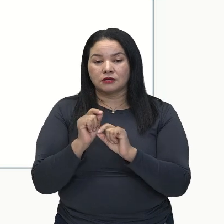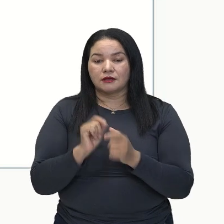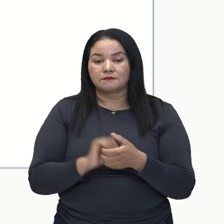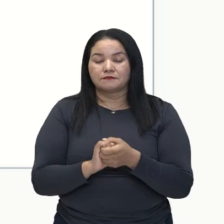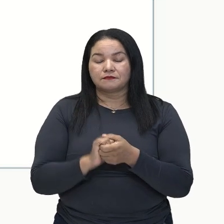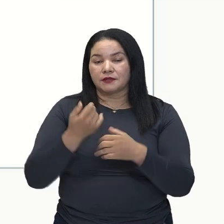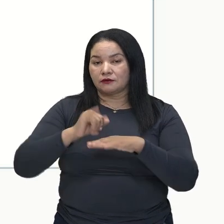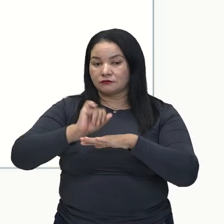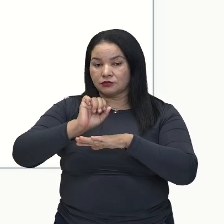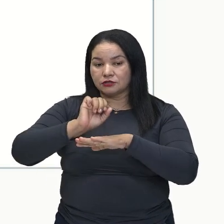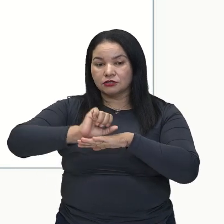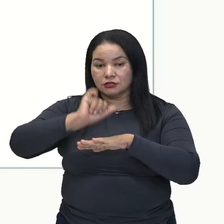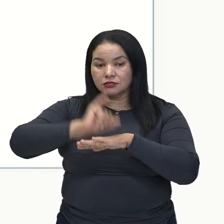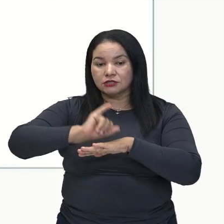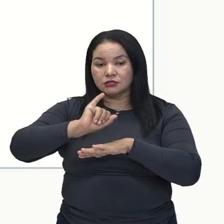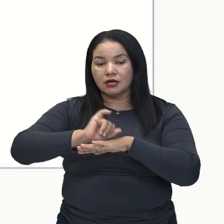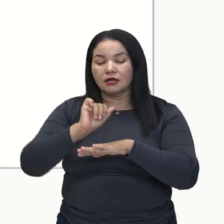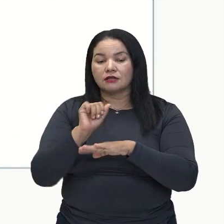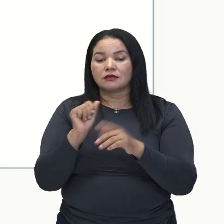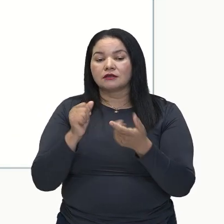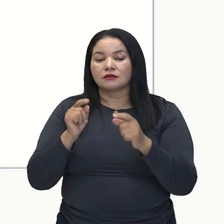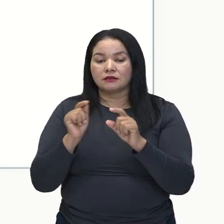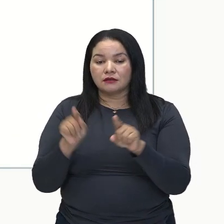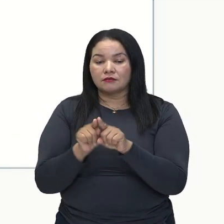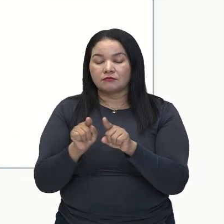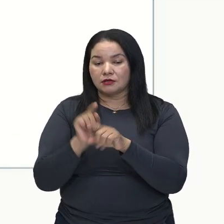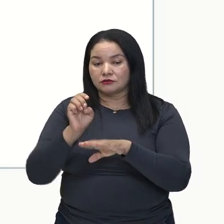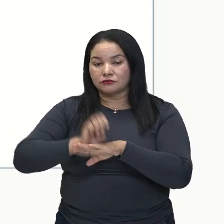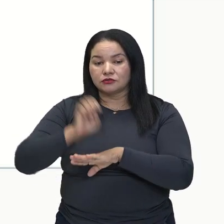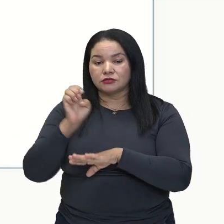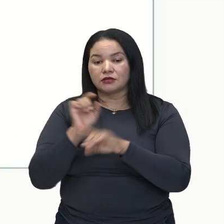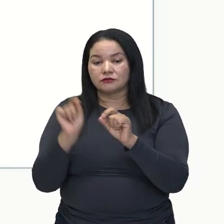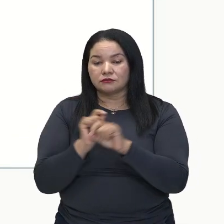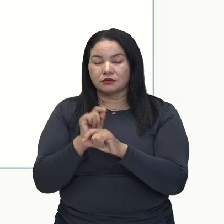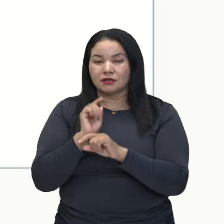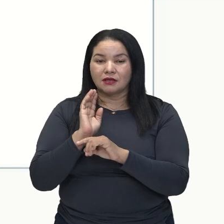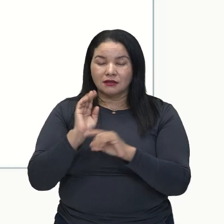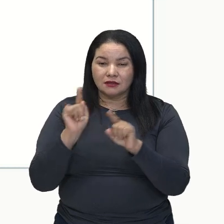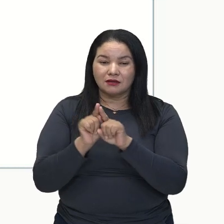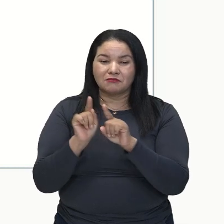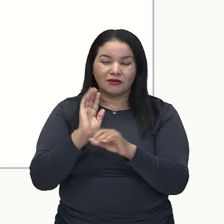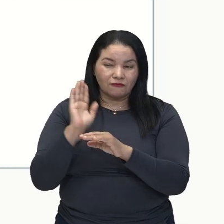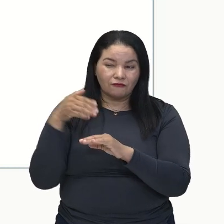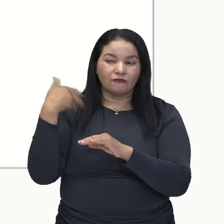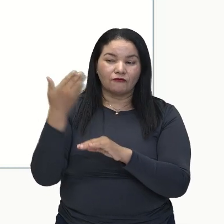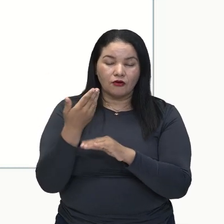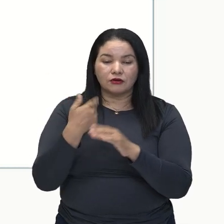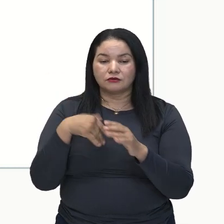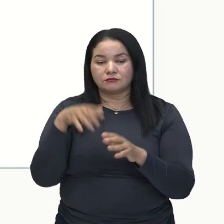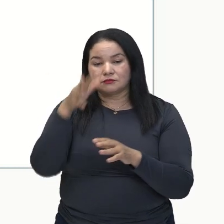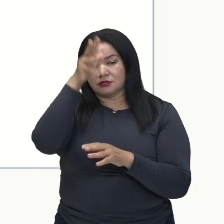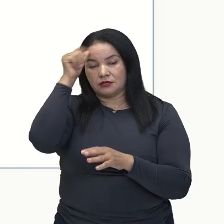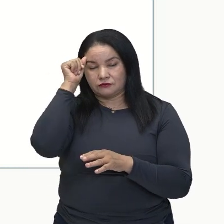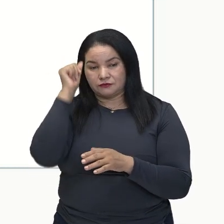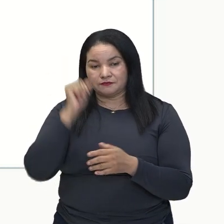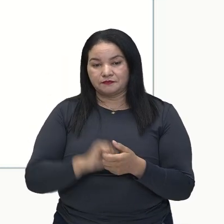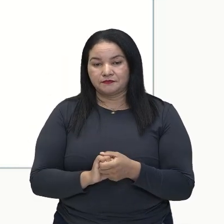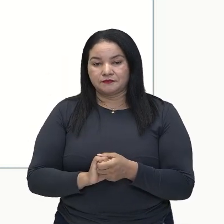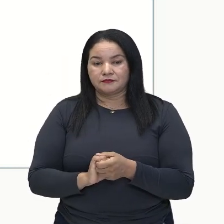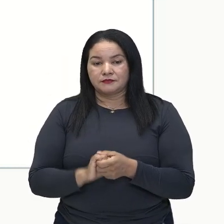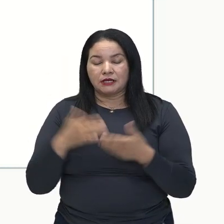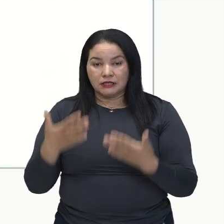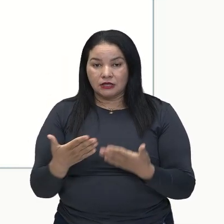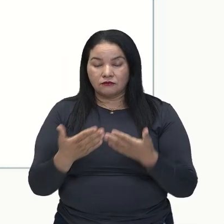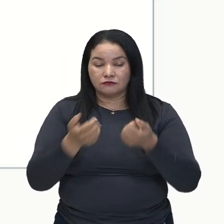momentos posteriores também fora de Manaus. Olha só, eu já estou anunciando que nas obras a gente tem